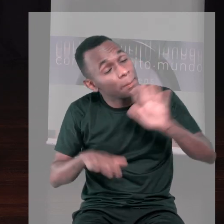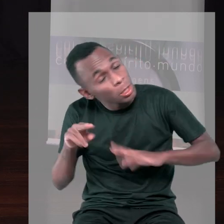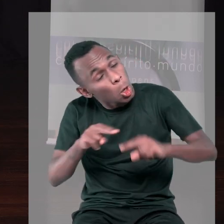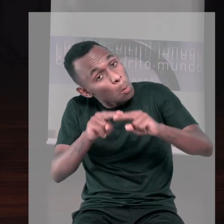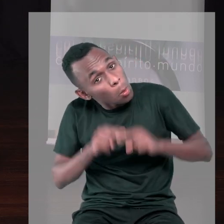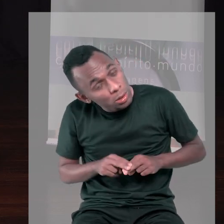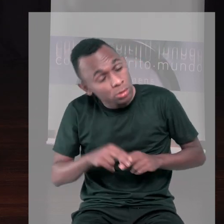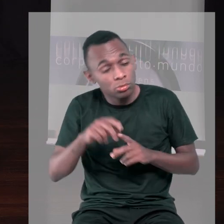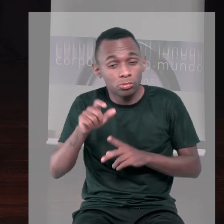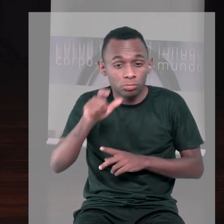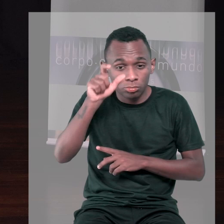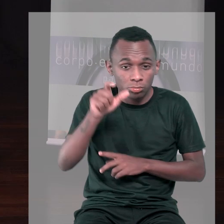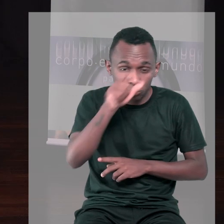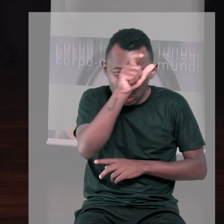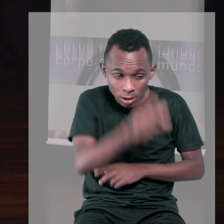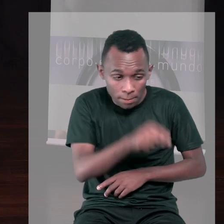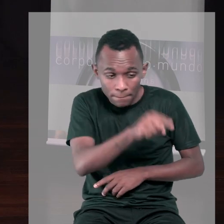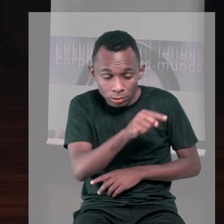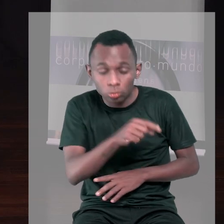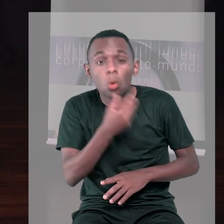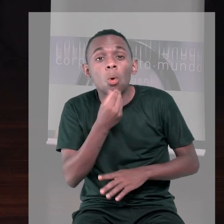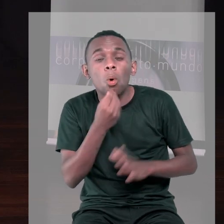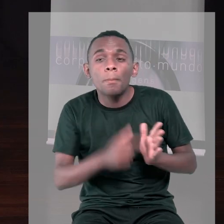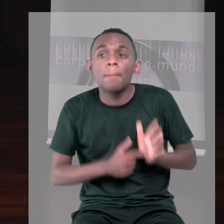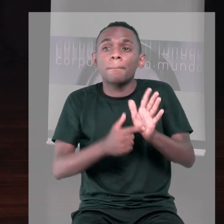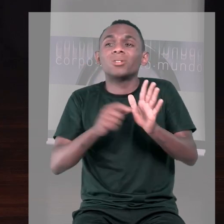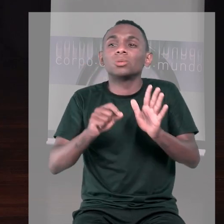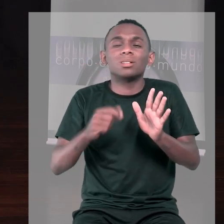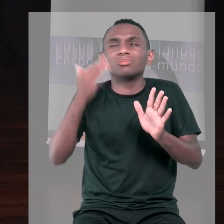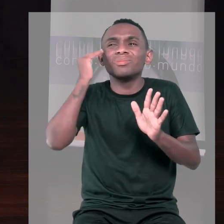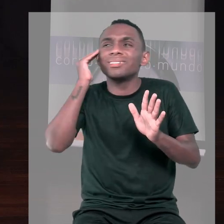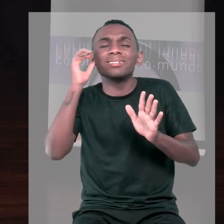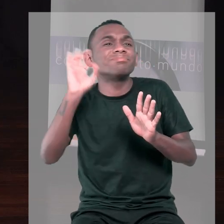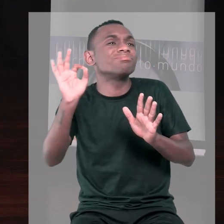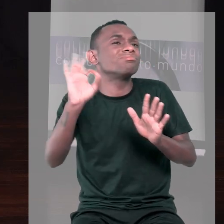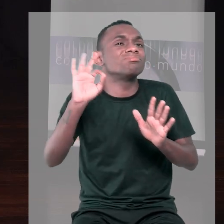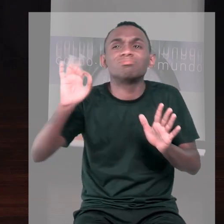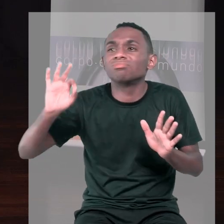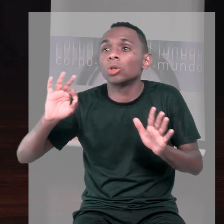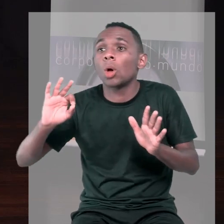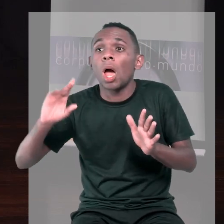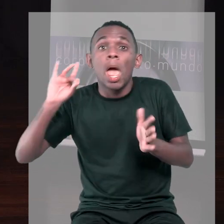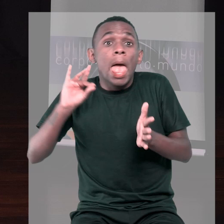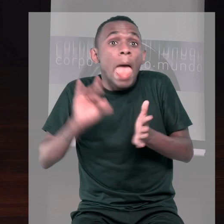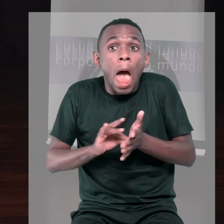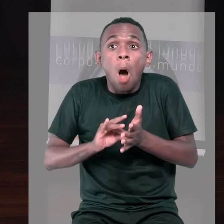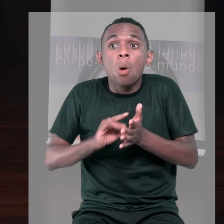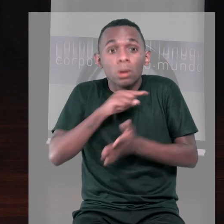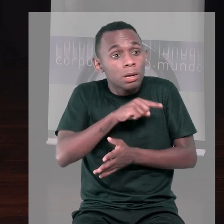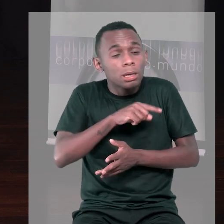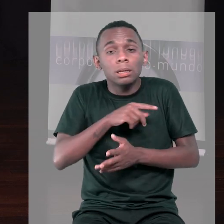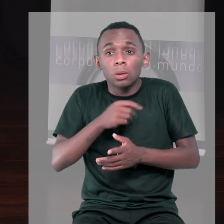mundo real, quer dizer, o mundo efetivamente partilhado pelos seres humanos, o lugar em que